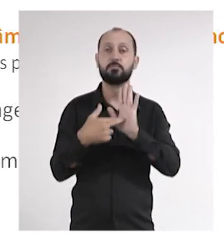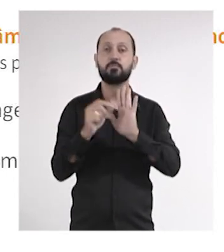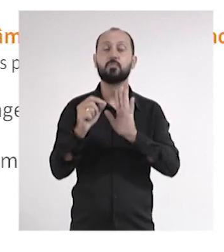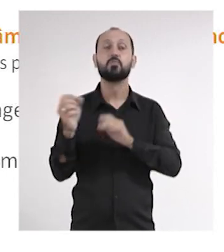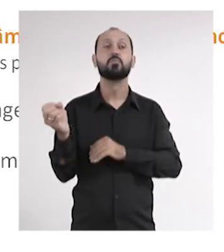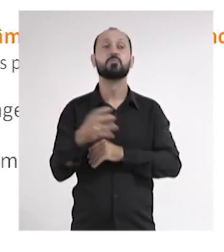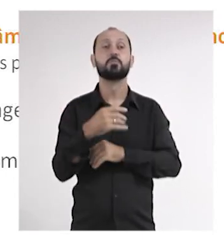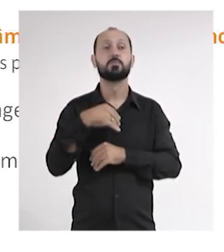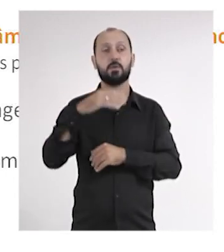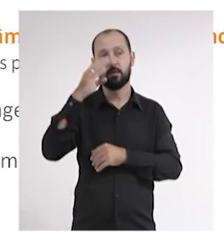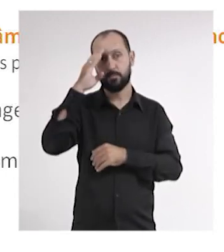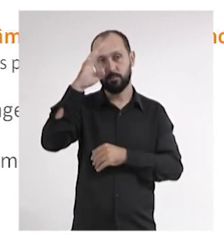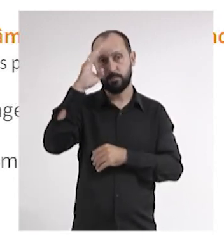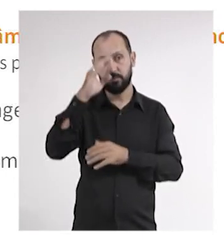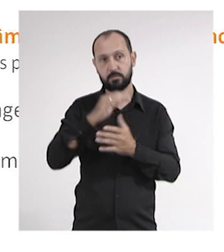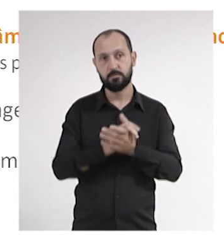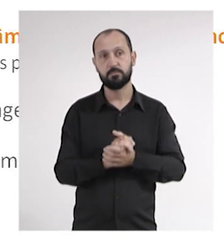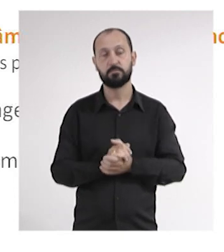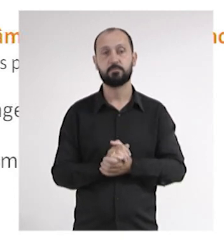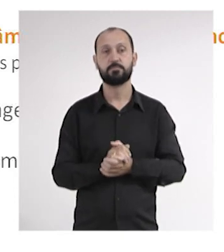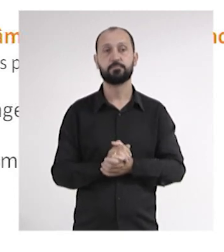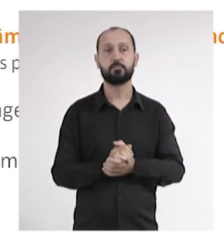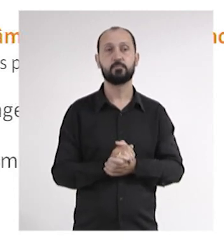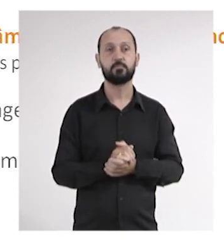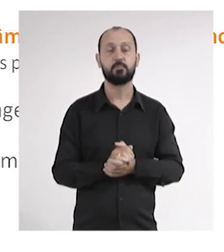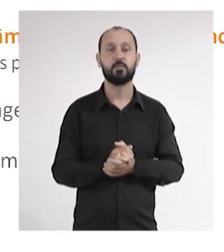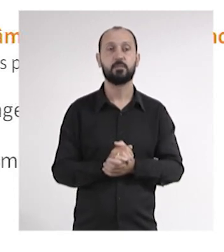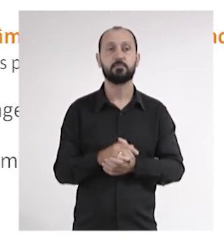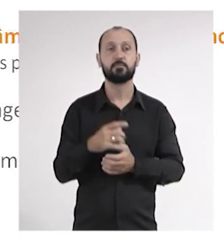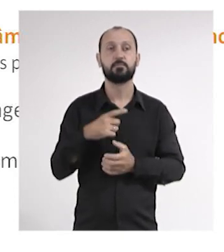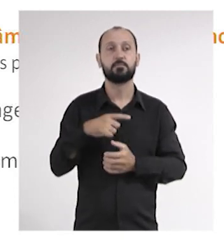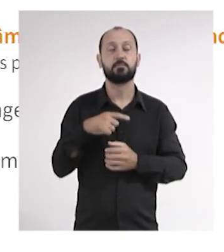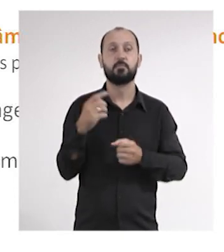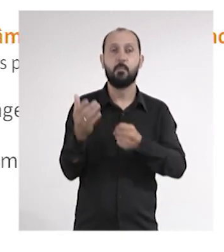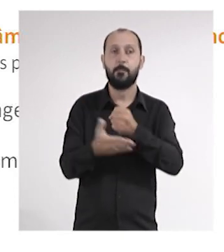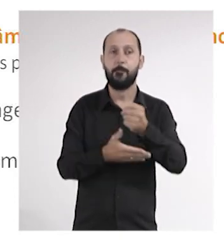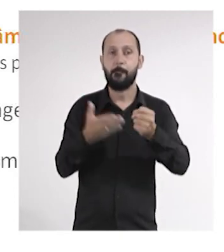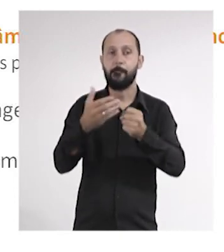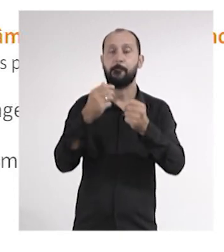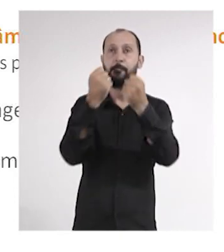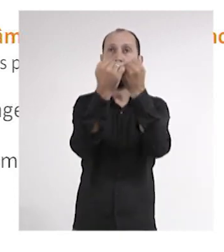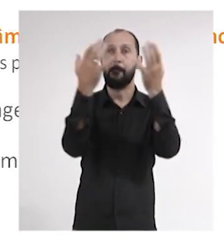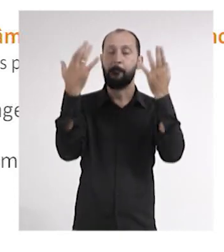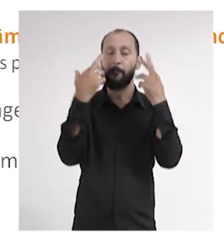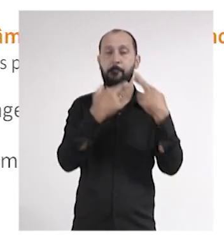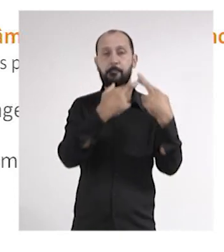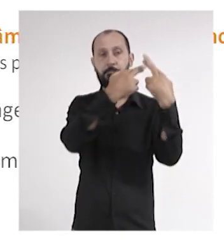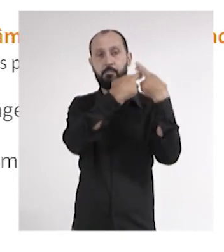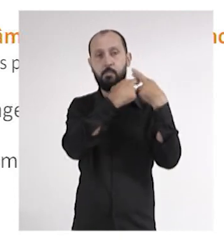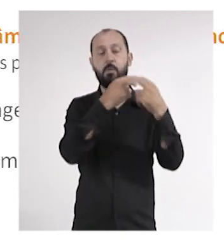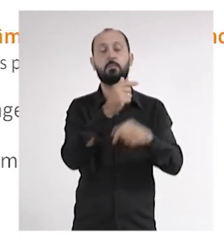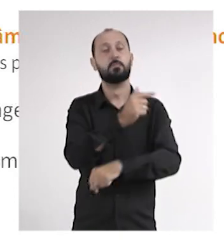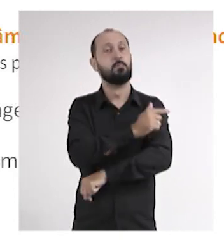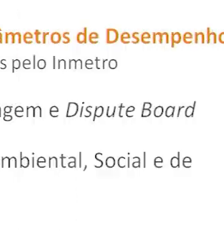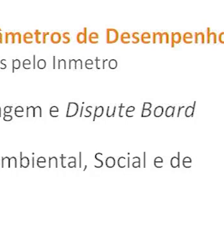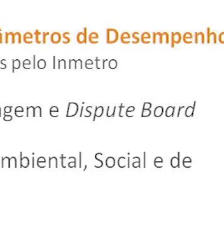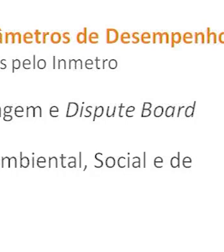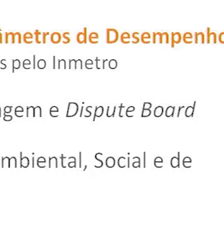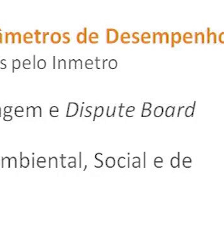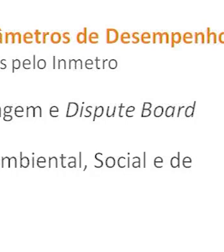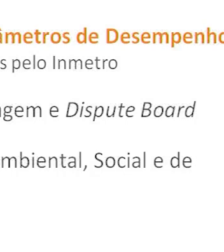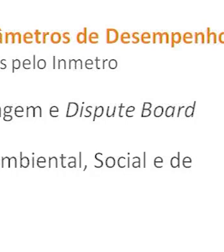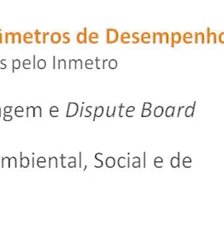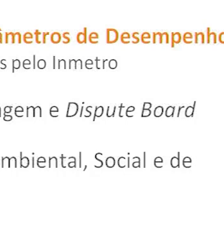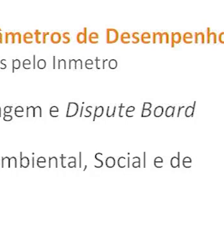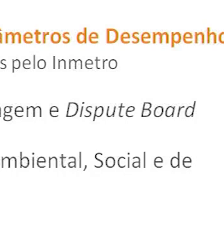as principais inovações. Temos os padrões de responsabilidade ambiental, social e de governança.